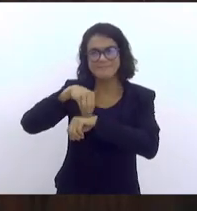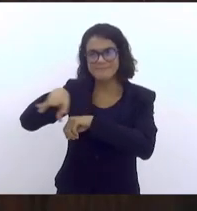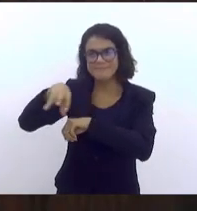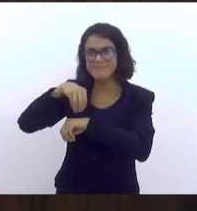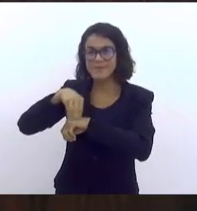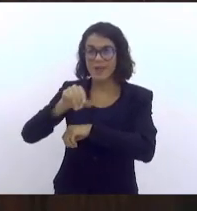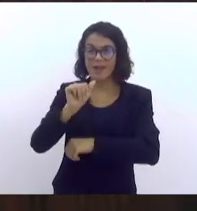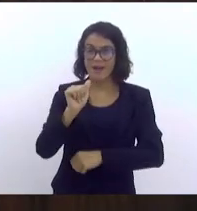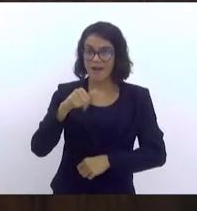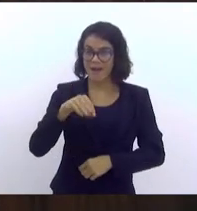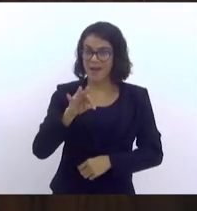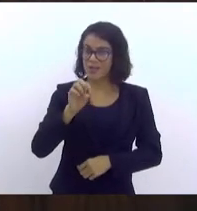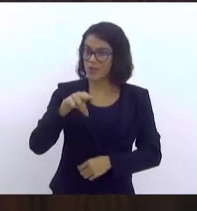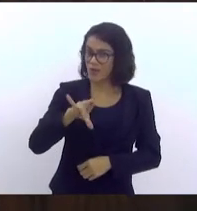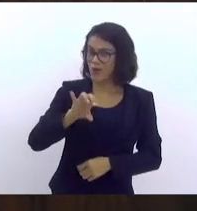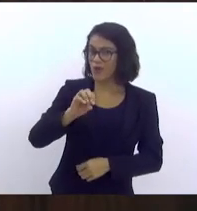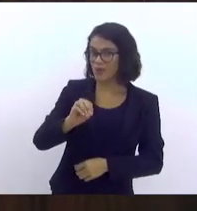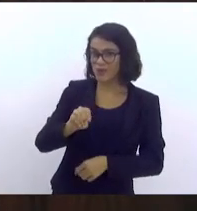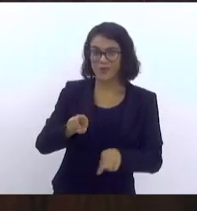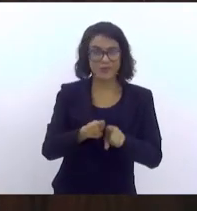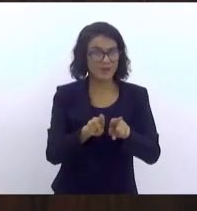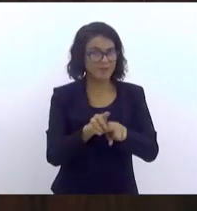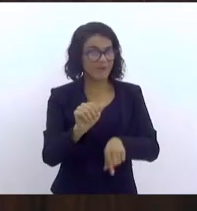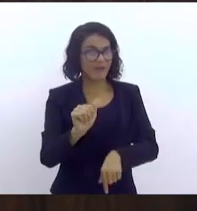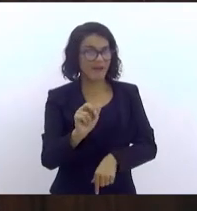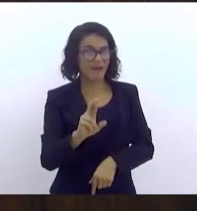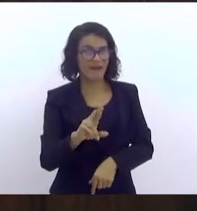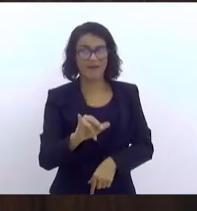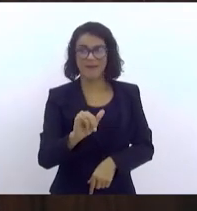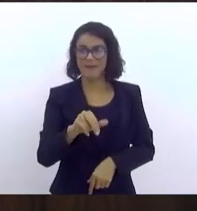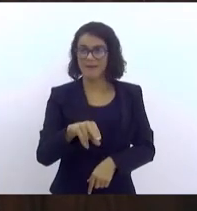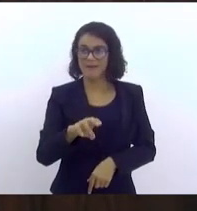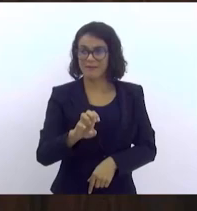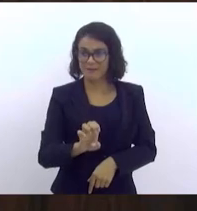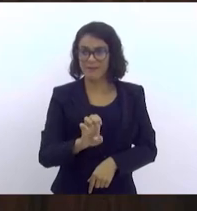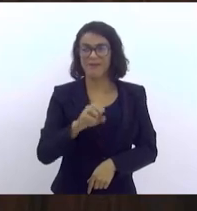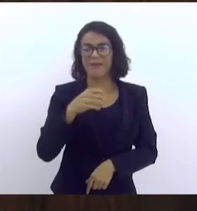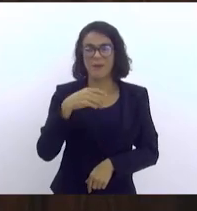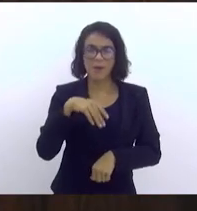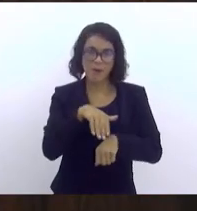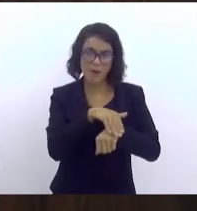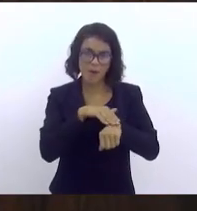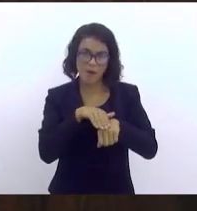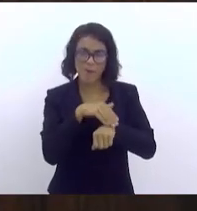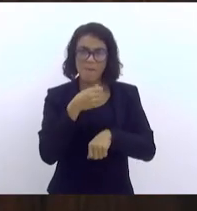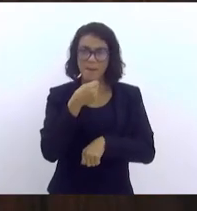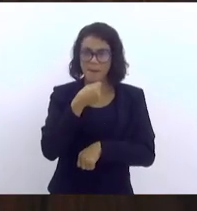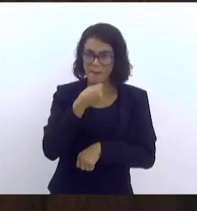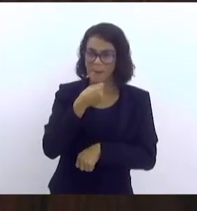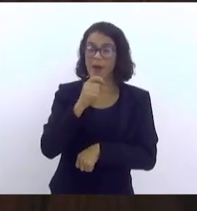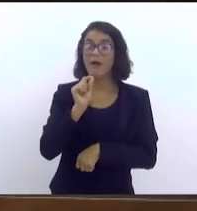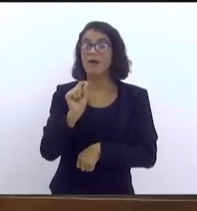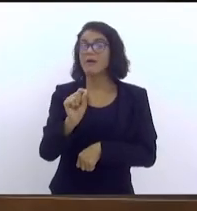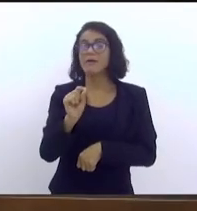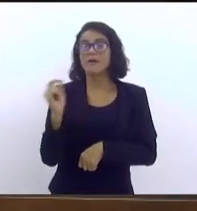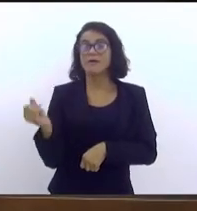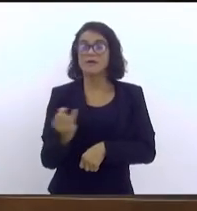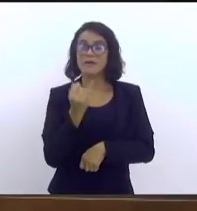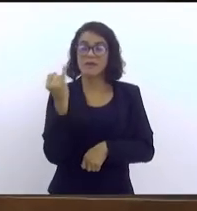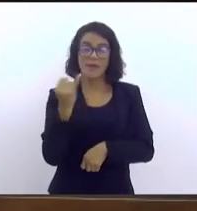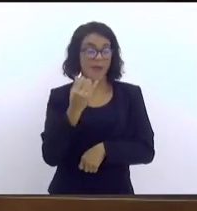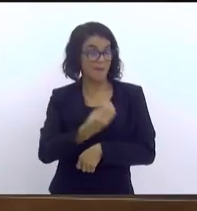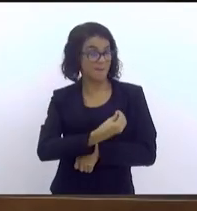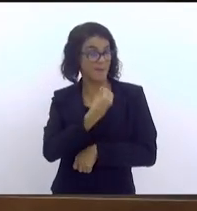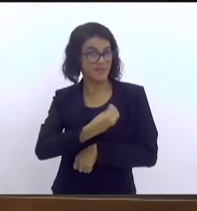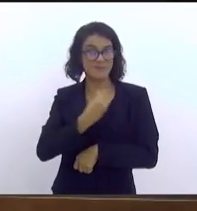o que o Antônio falou Ariane também comentou é importante ter